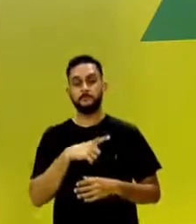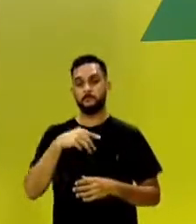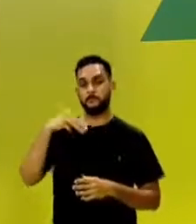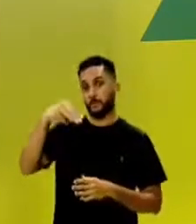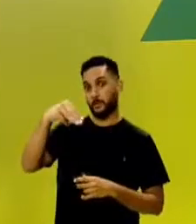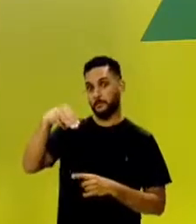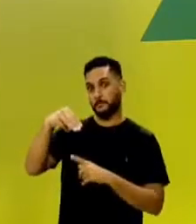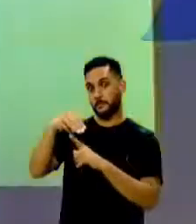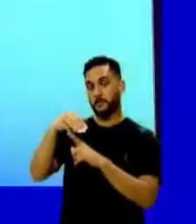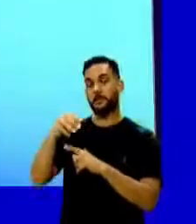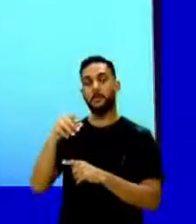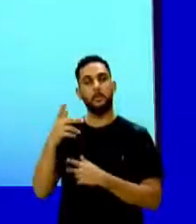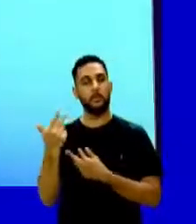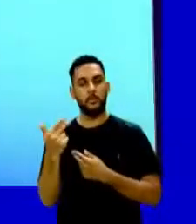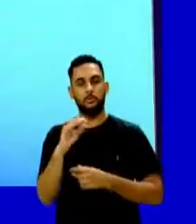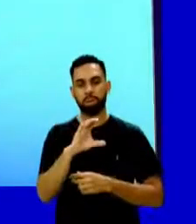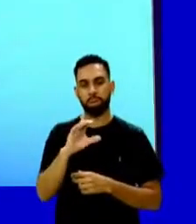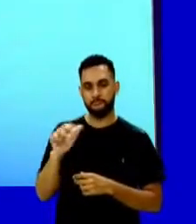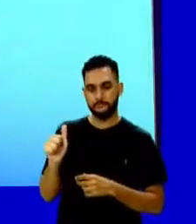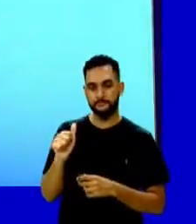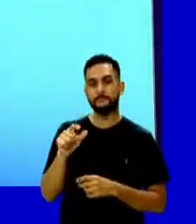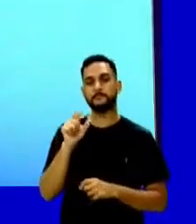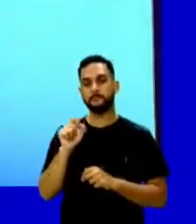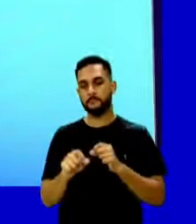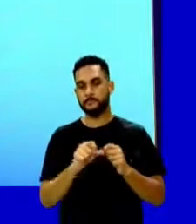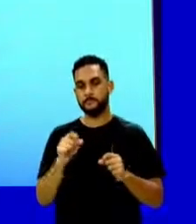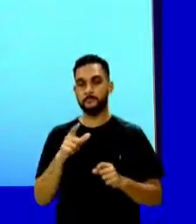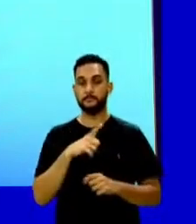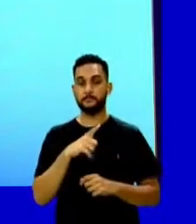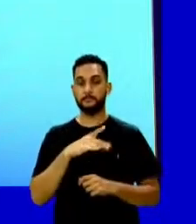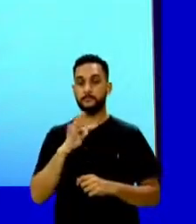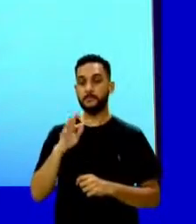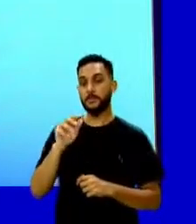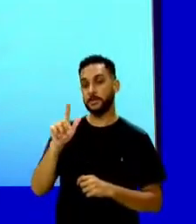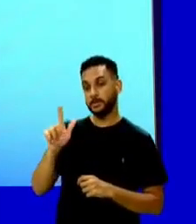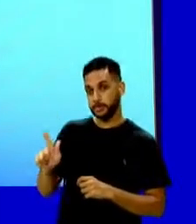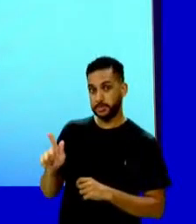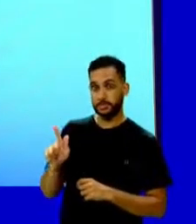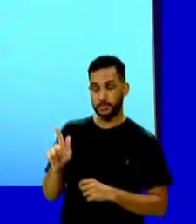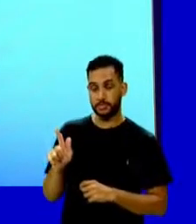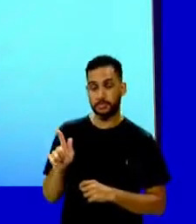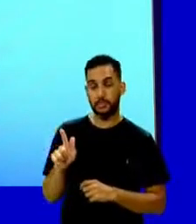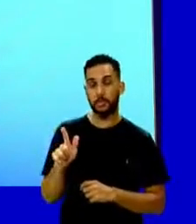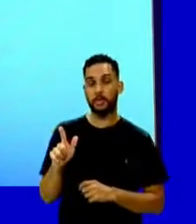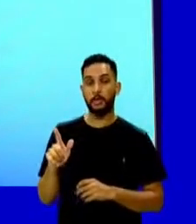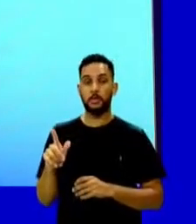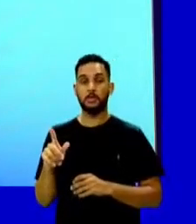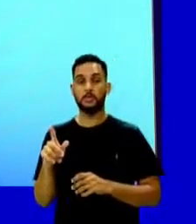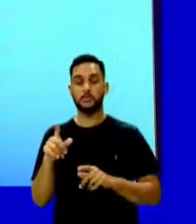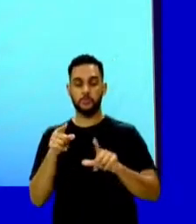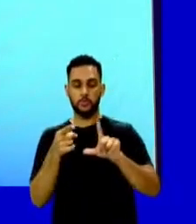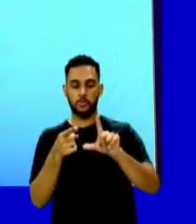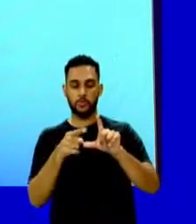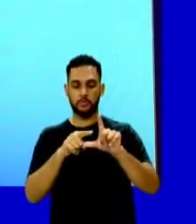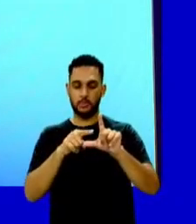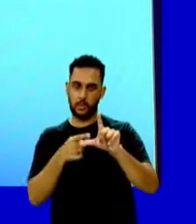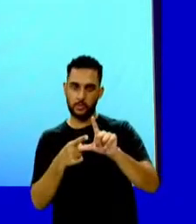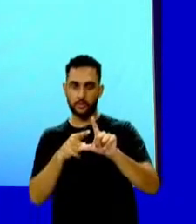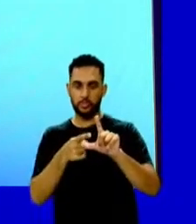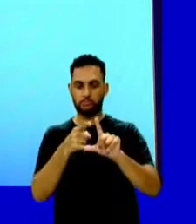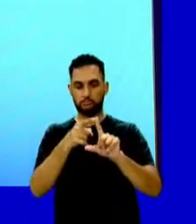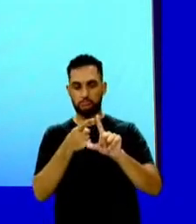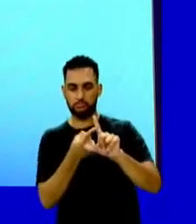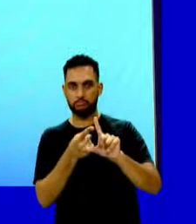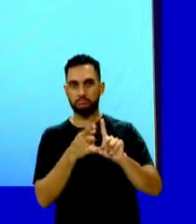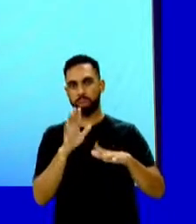esse e mizinho esse e mizinho é a tangente e sem vizinho aqui é a tangente do ângulo que faz a inclinação